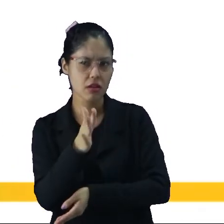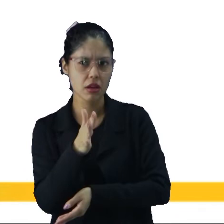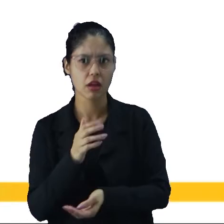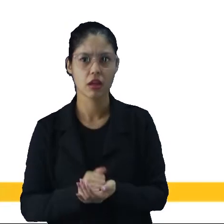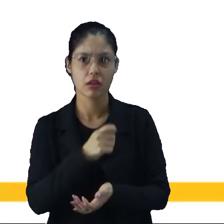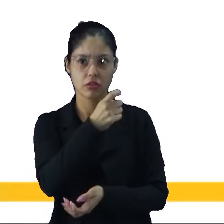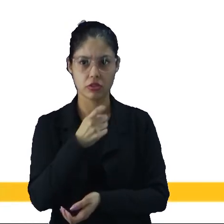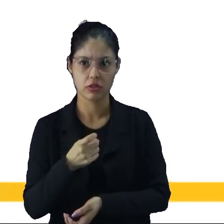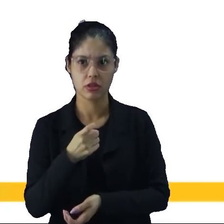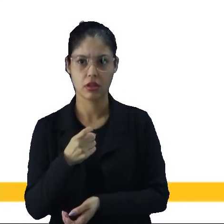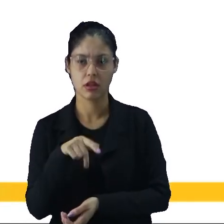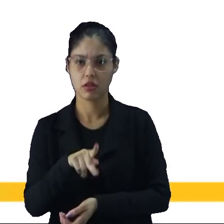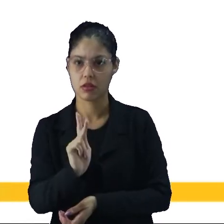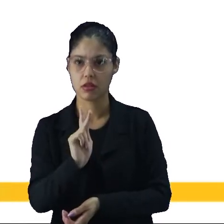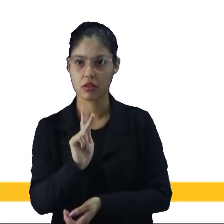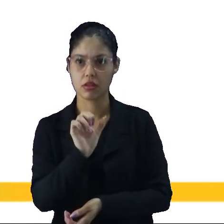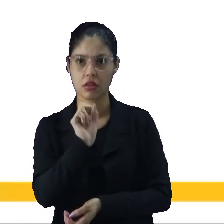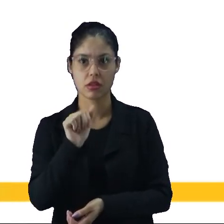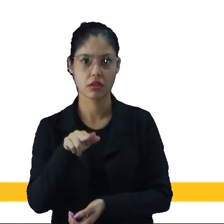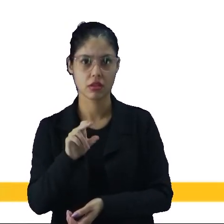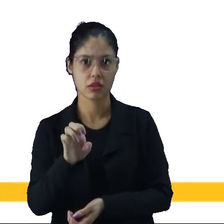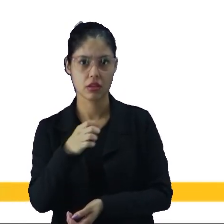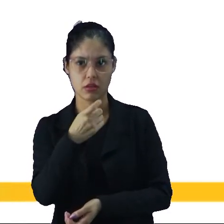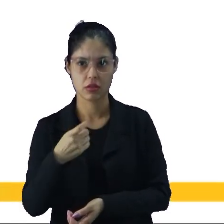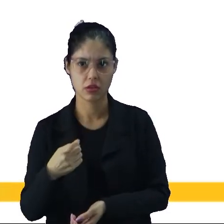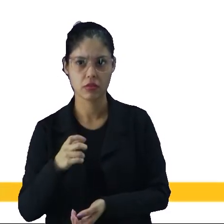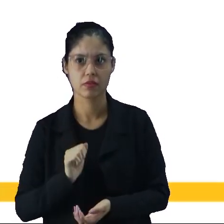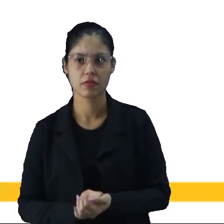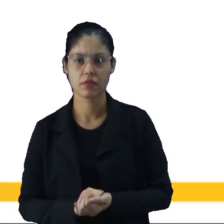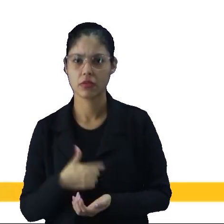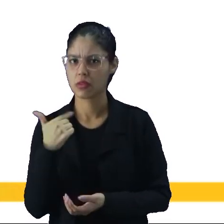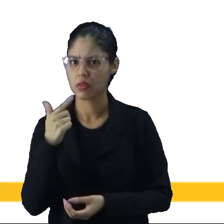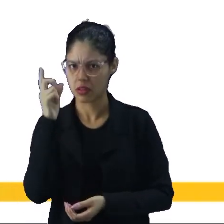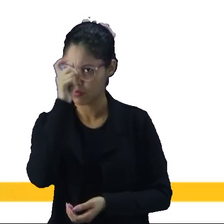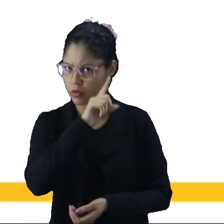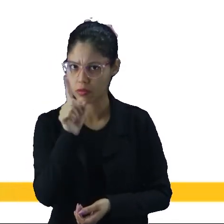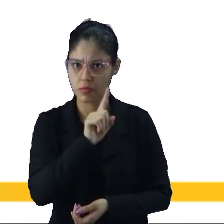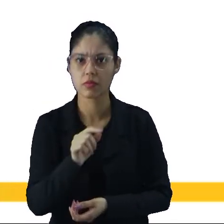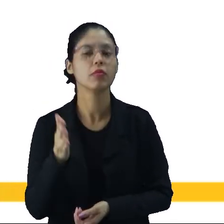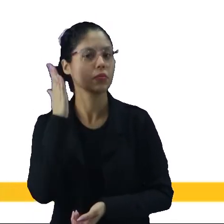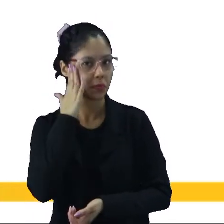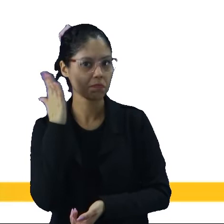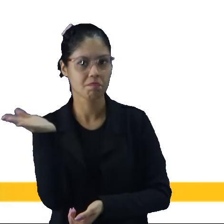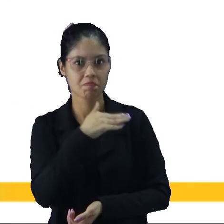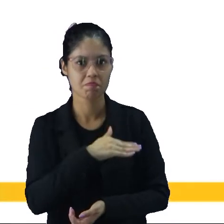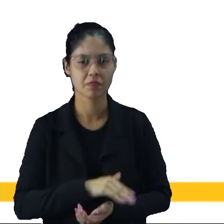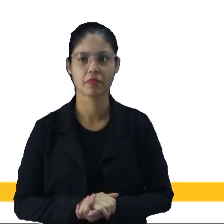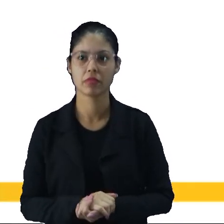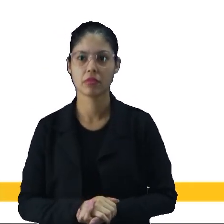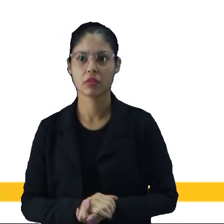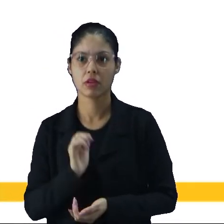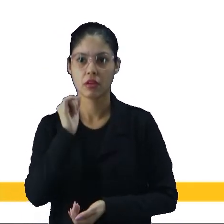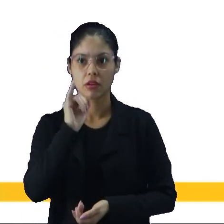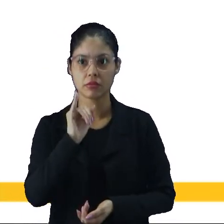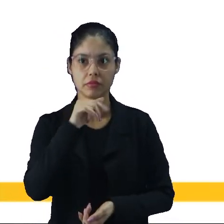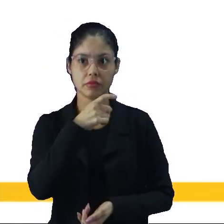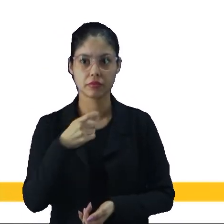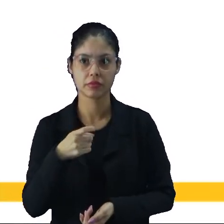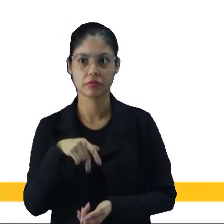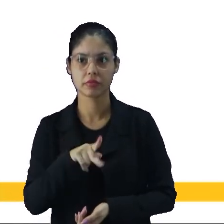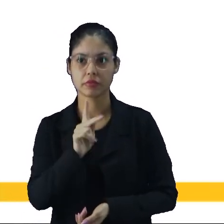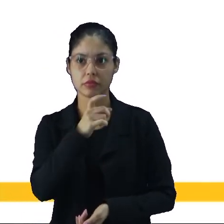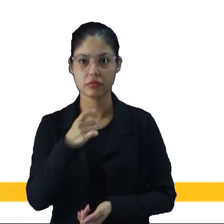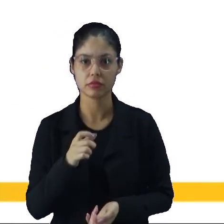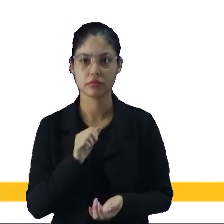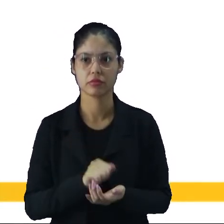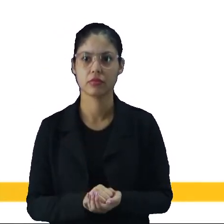ó, I de x é igual a K vezes seno de x. Não é complicado, bora entender? I de x é igual a K vezes seno de